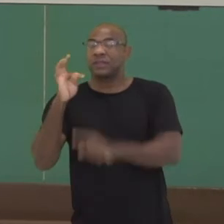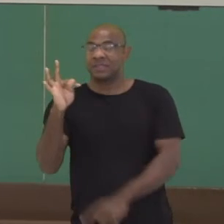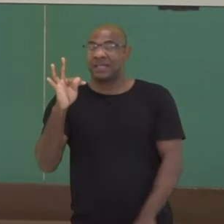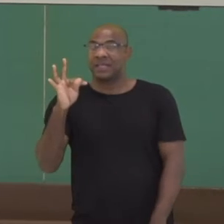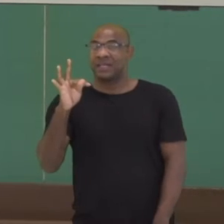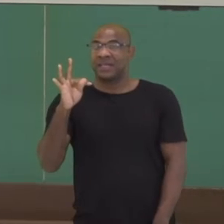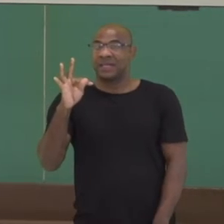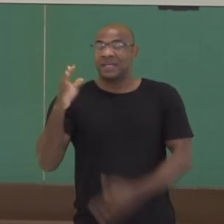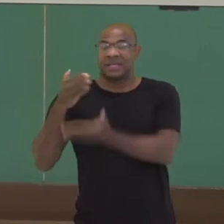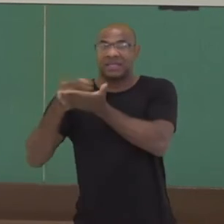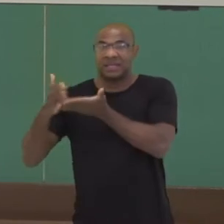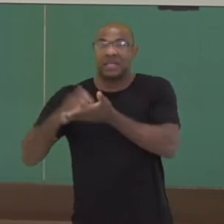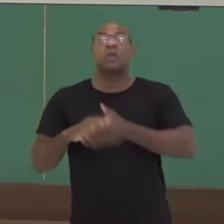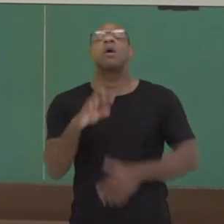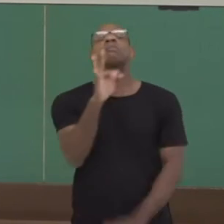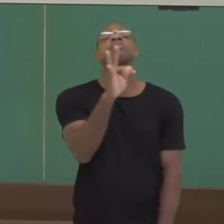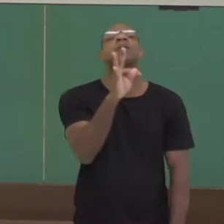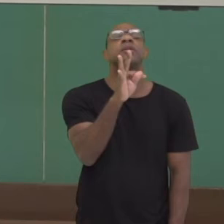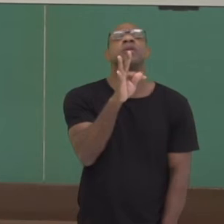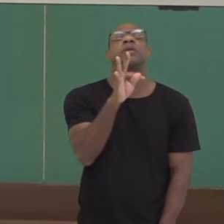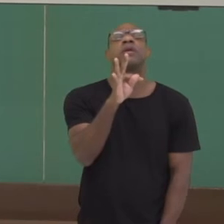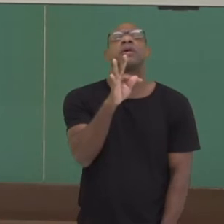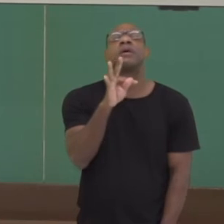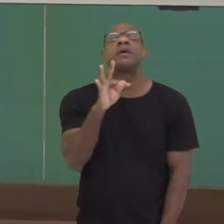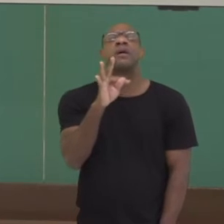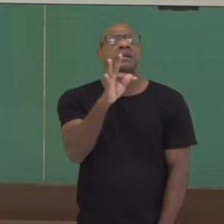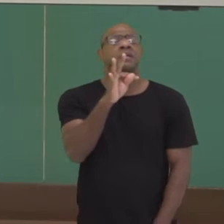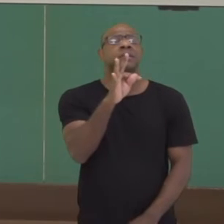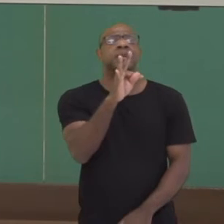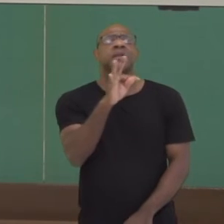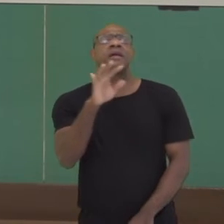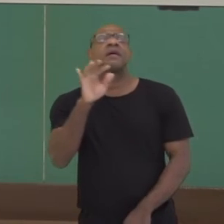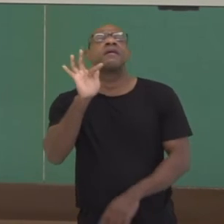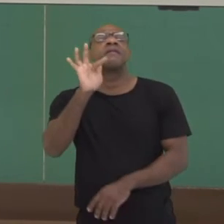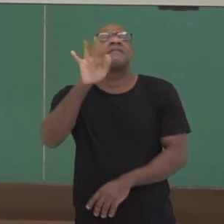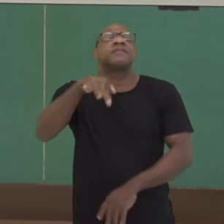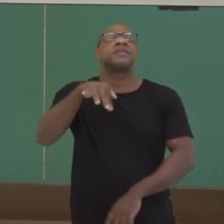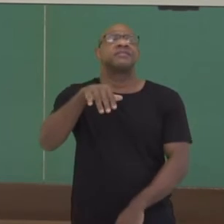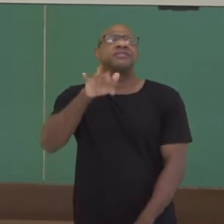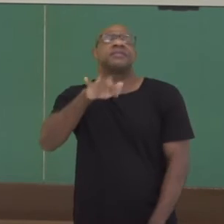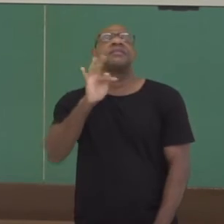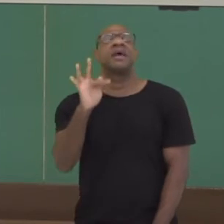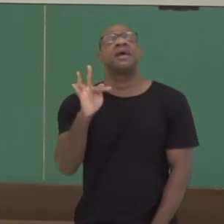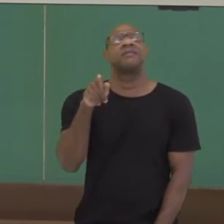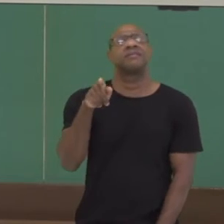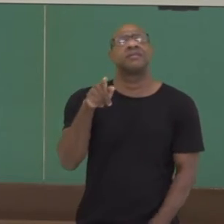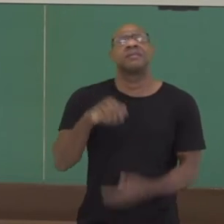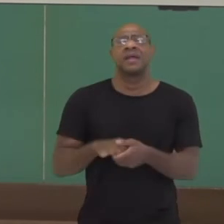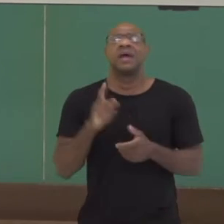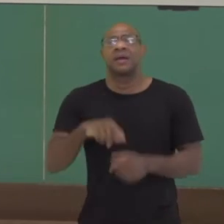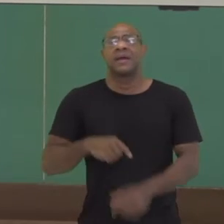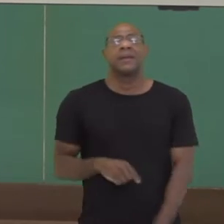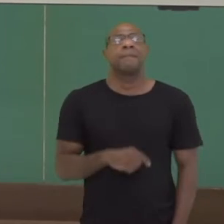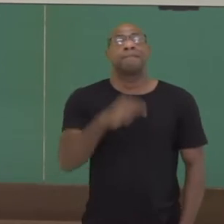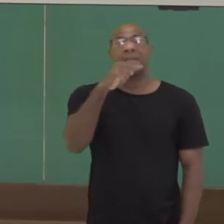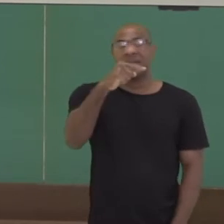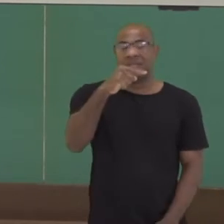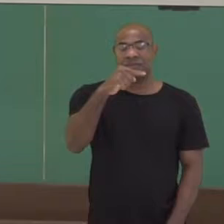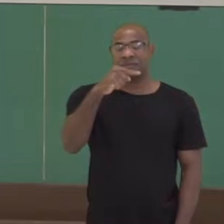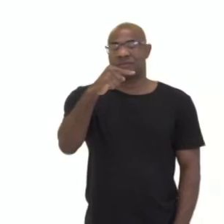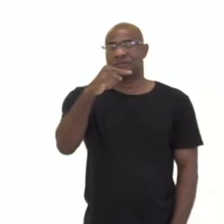é a temperatura final? Temperatura final menos 4,2, menos a